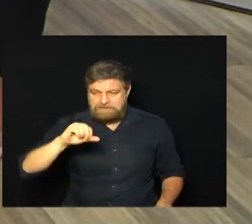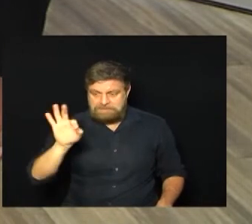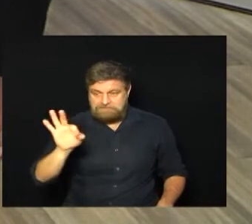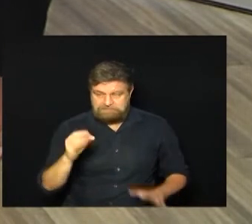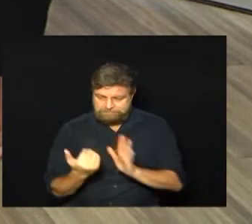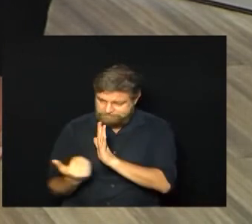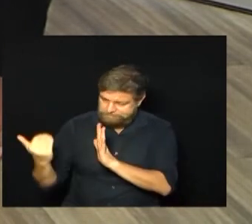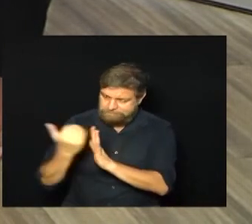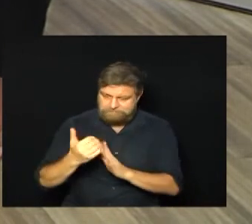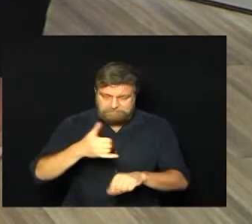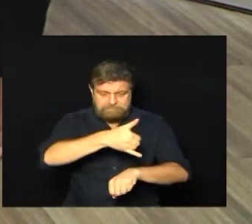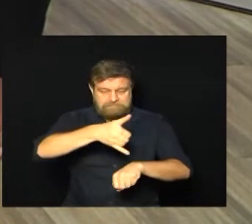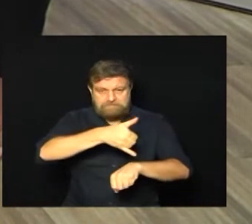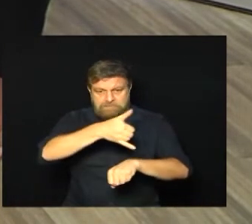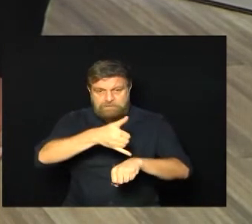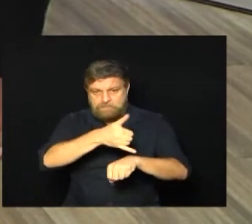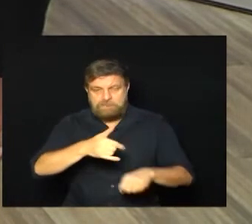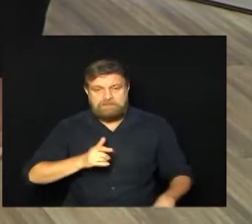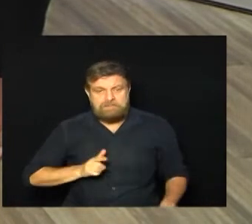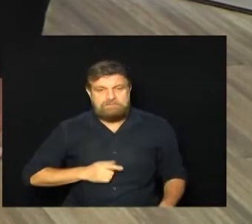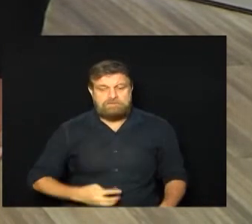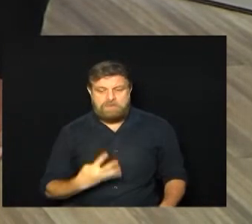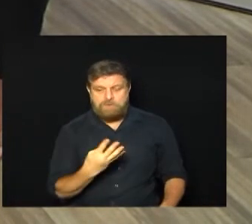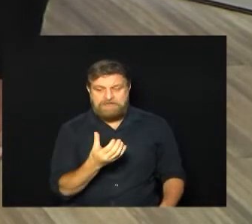47,49% e o diesel uma alta de